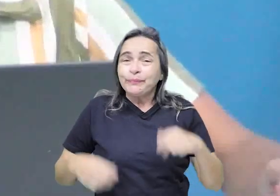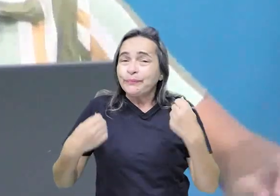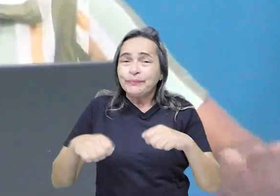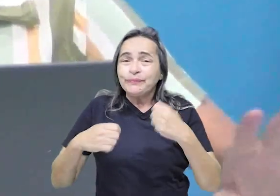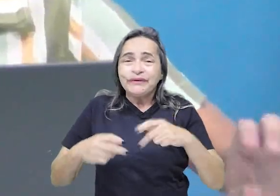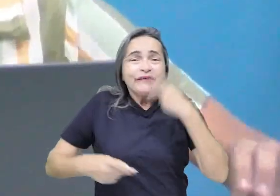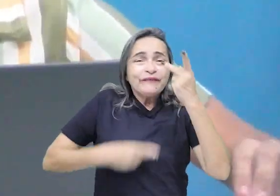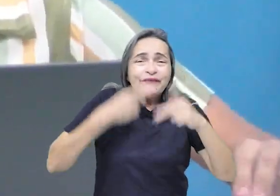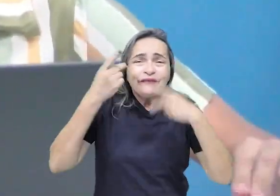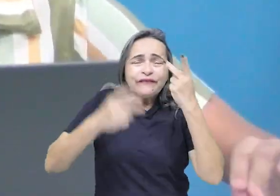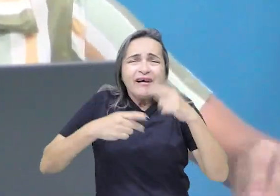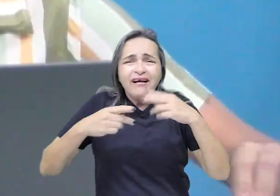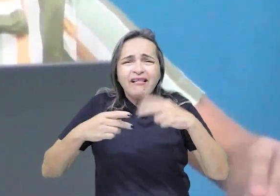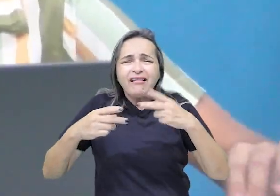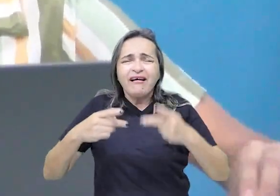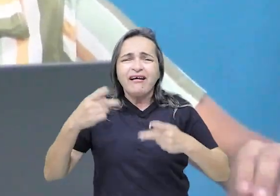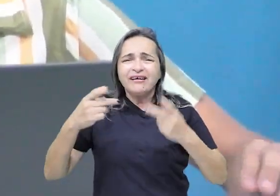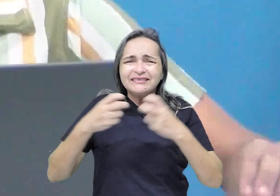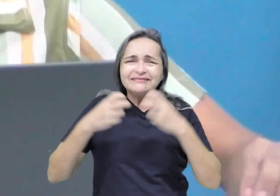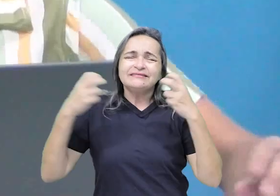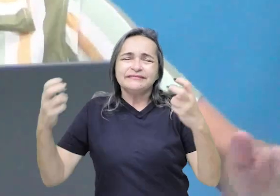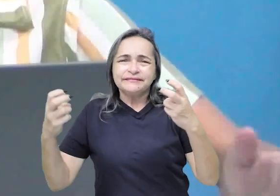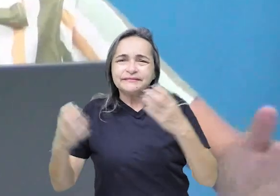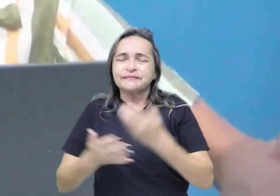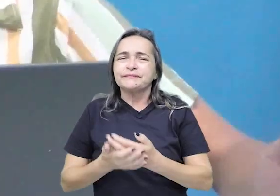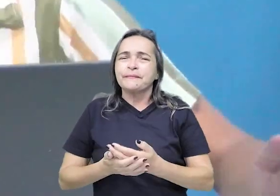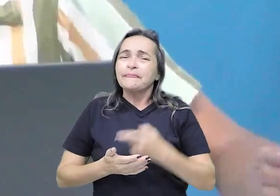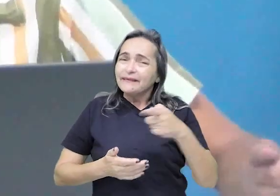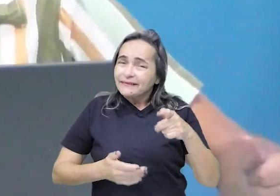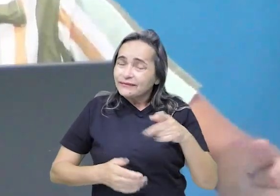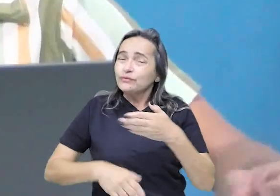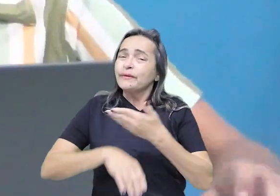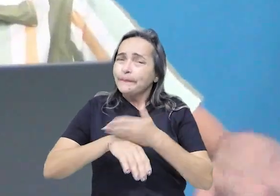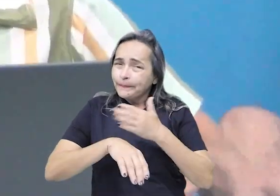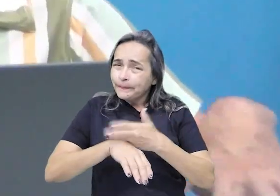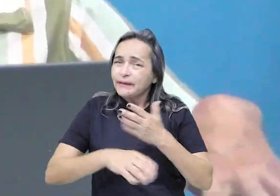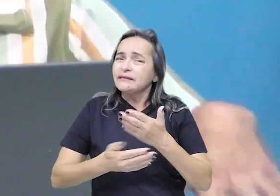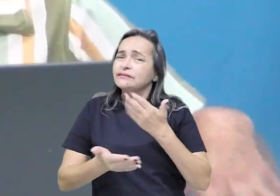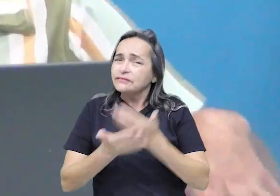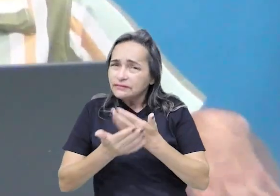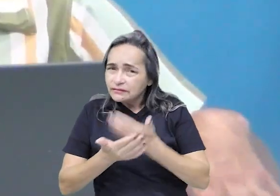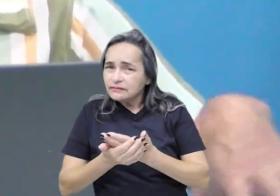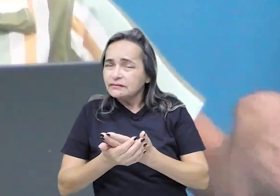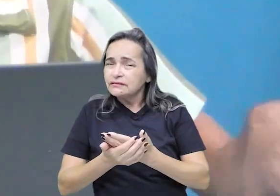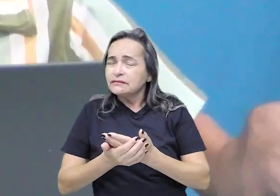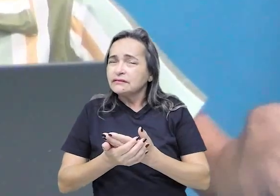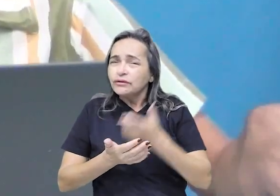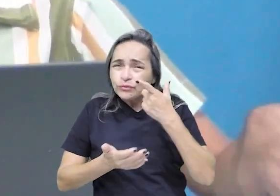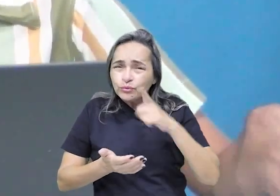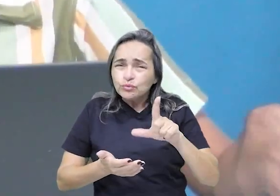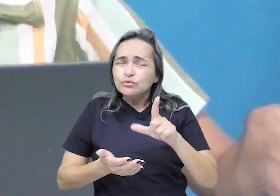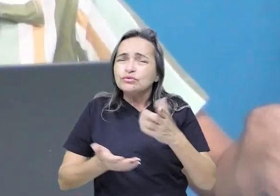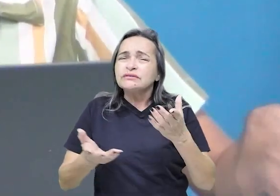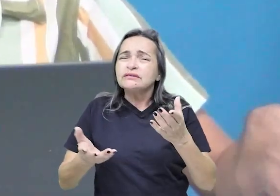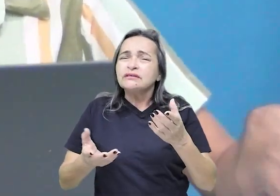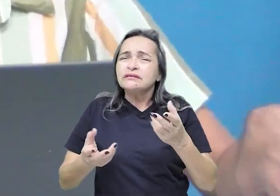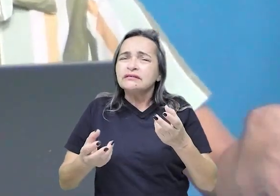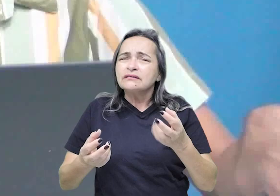muito. Na sua prática e também nos seus estudos, você consegue detectar